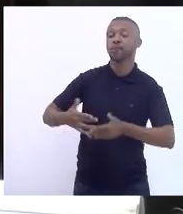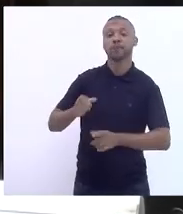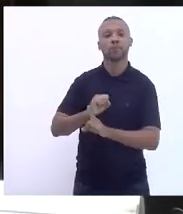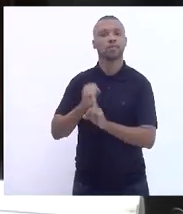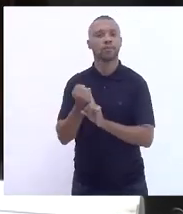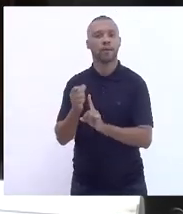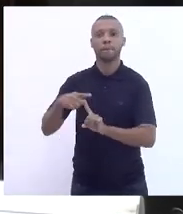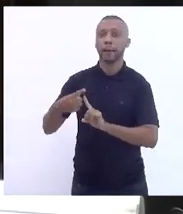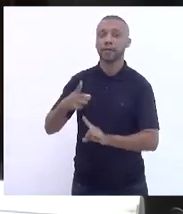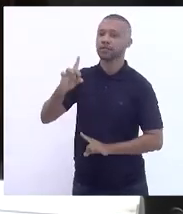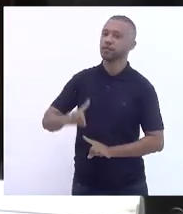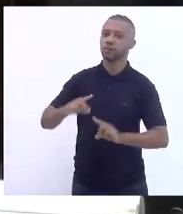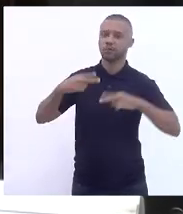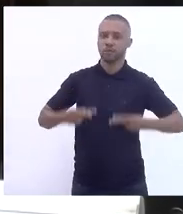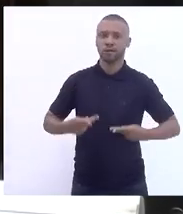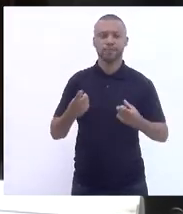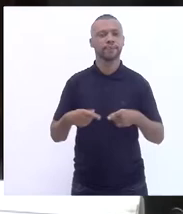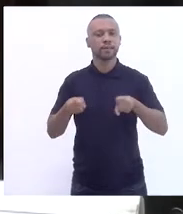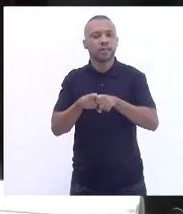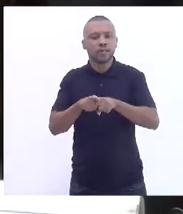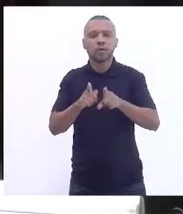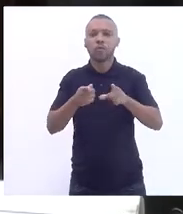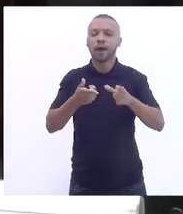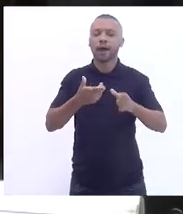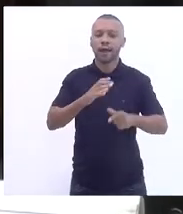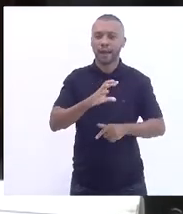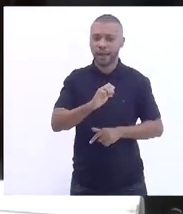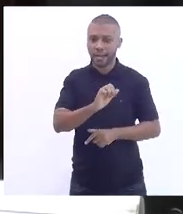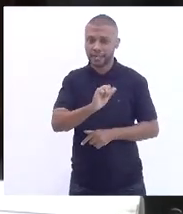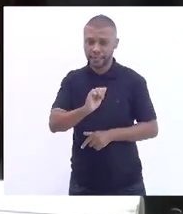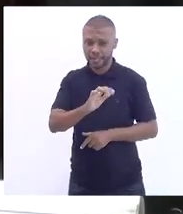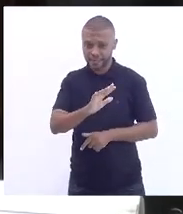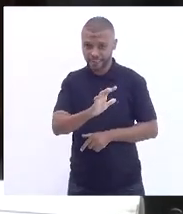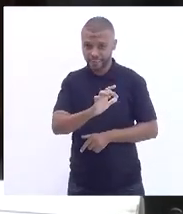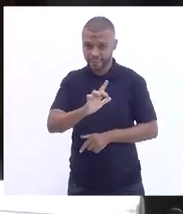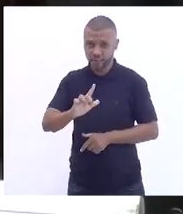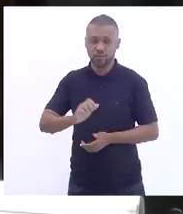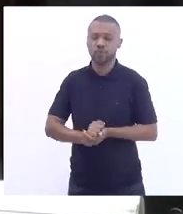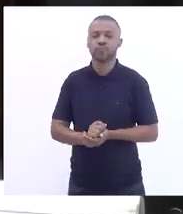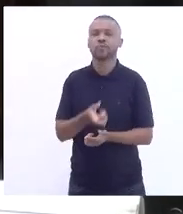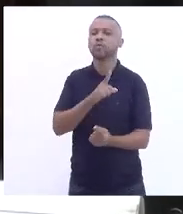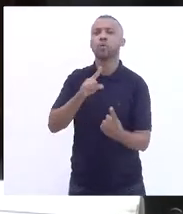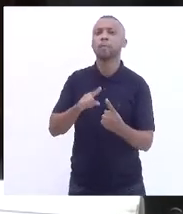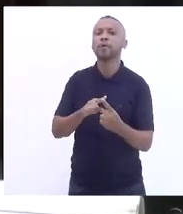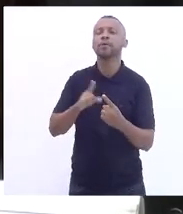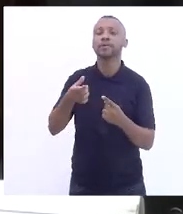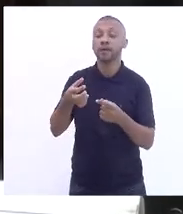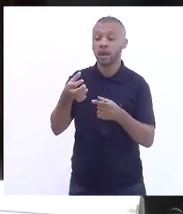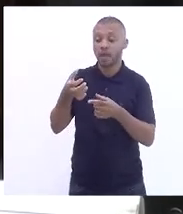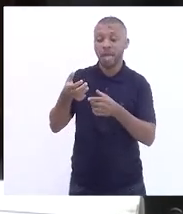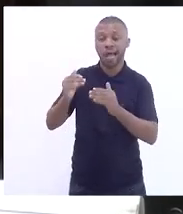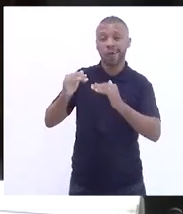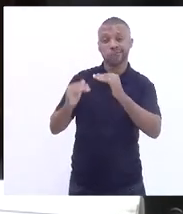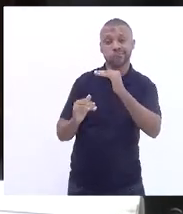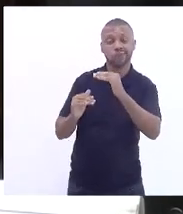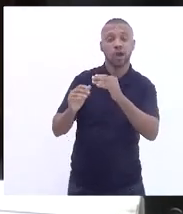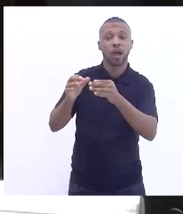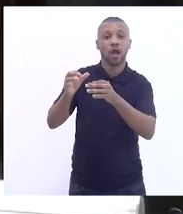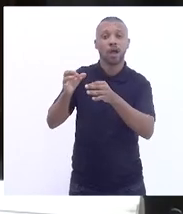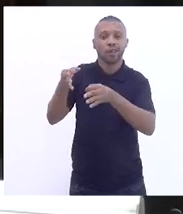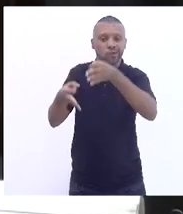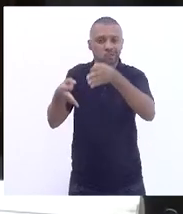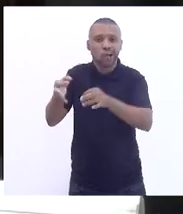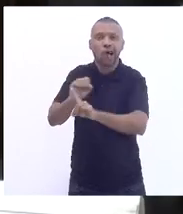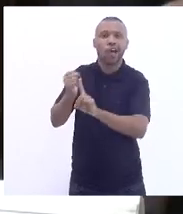humanos em parceria com a secretaria de da Casa Civil que ele Visa a redução das desigualdades socioeconômicas promovendo